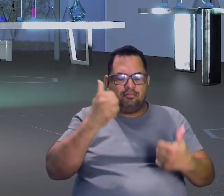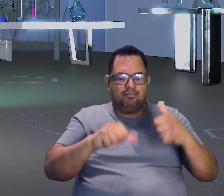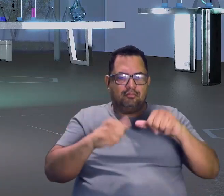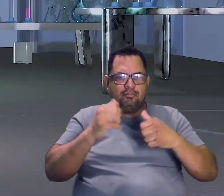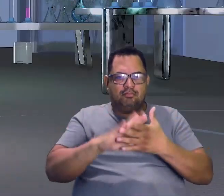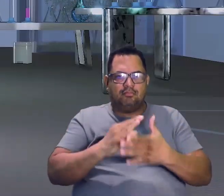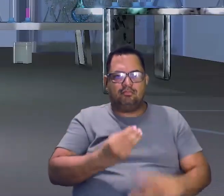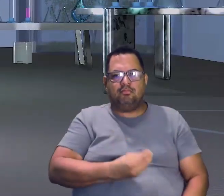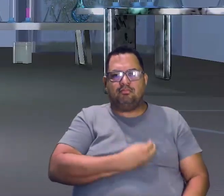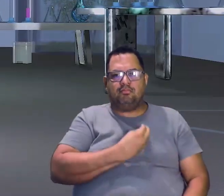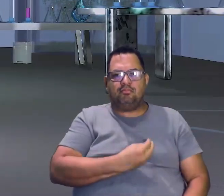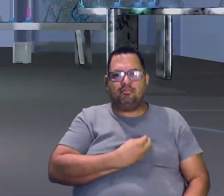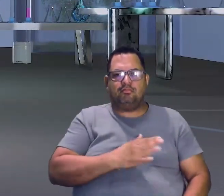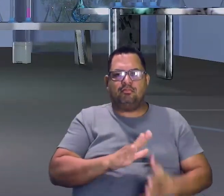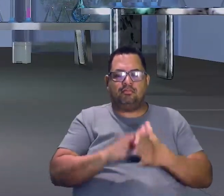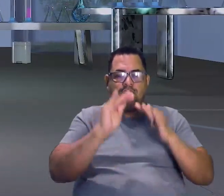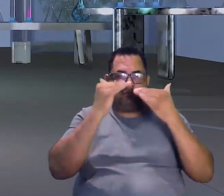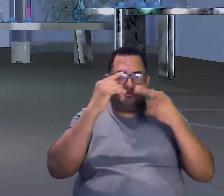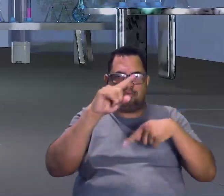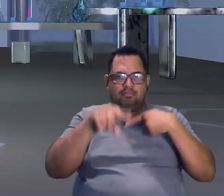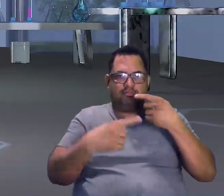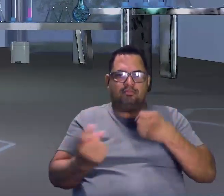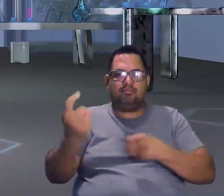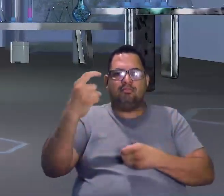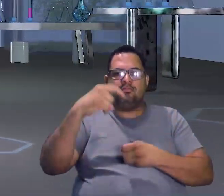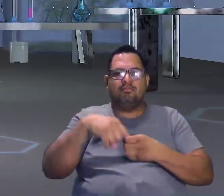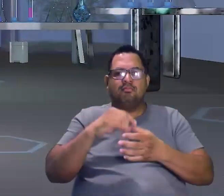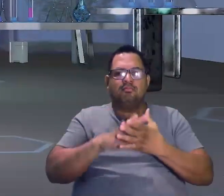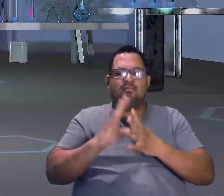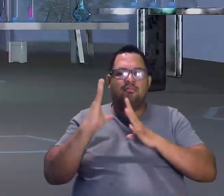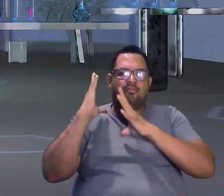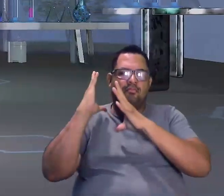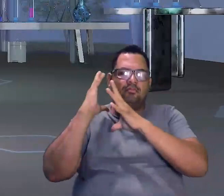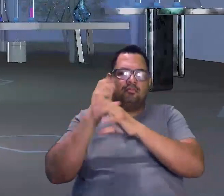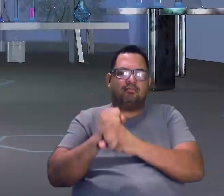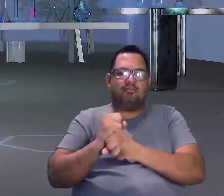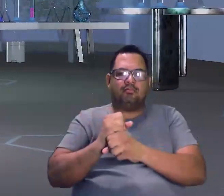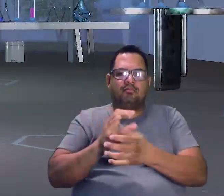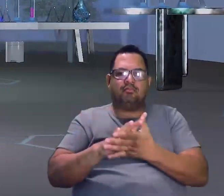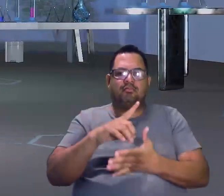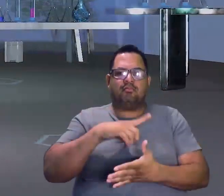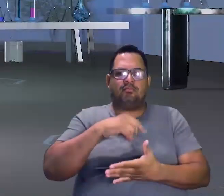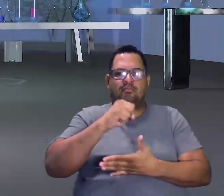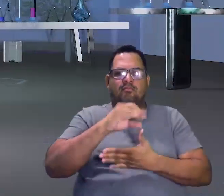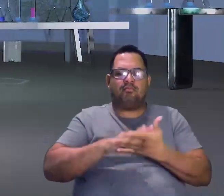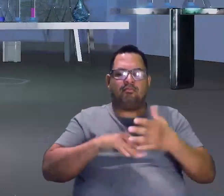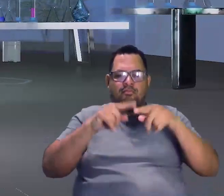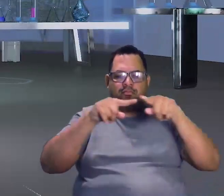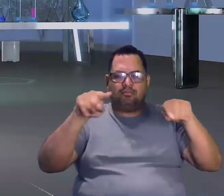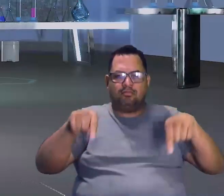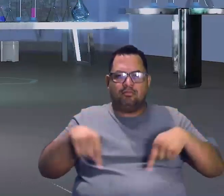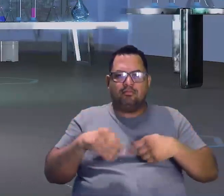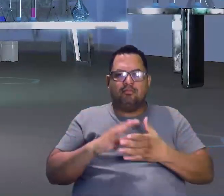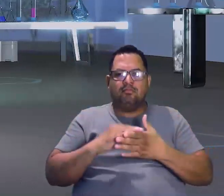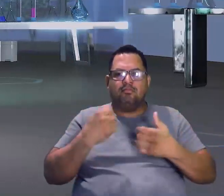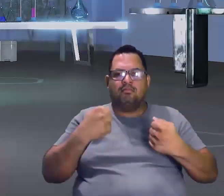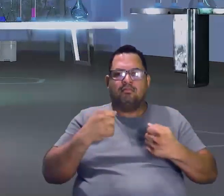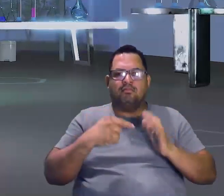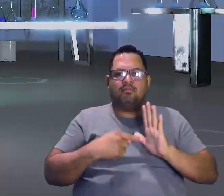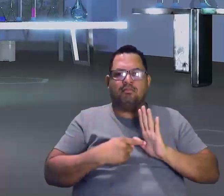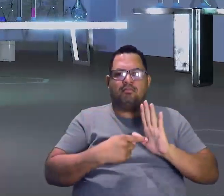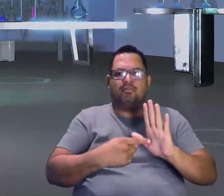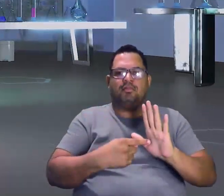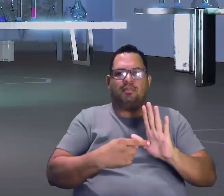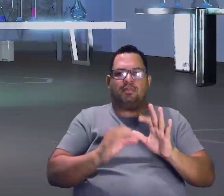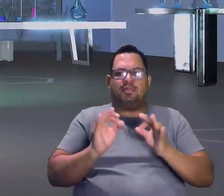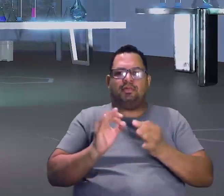vida da gente. E aí fique ligado, porque já já voltaremos com as revisões, e aí vai ter uma atividade de sala para você poder